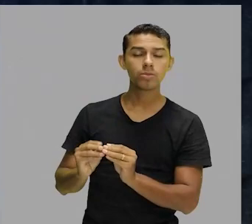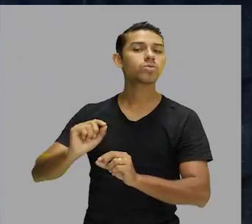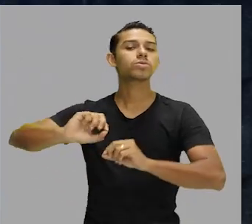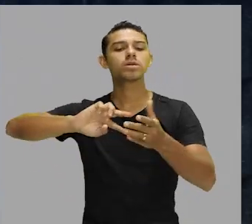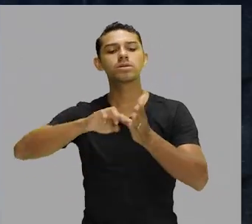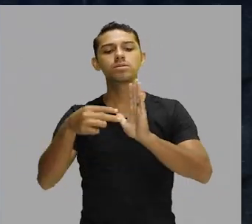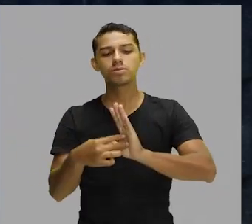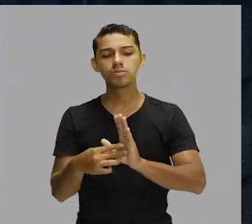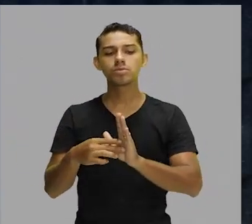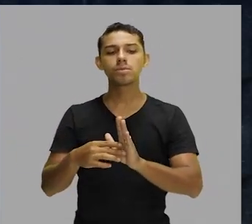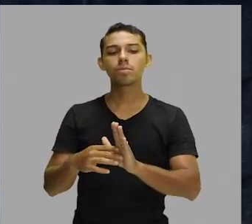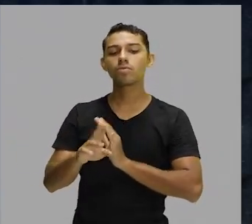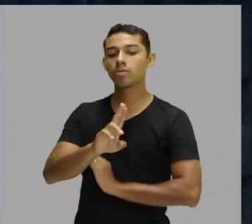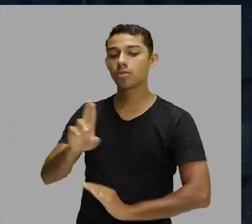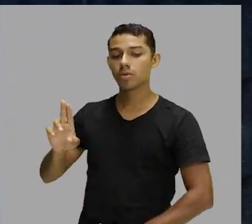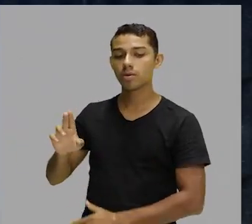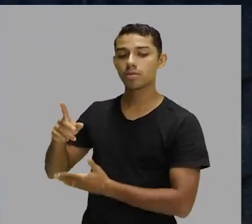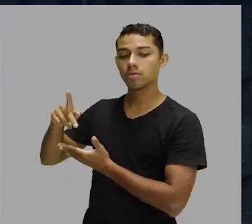Bem,